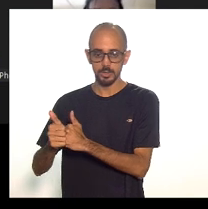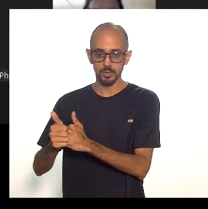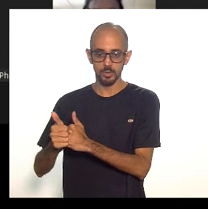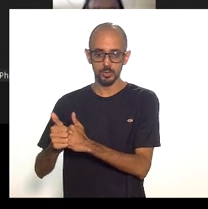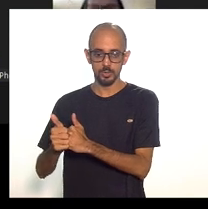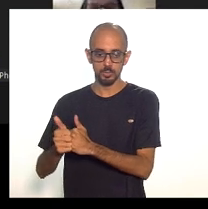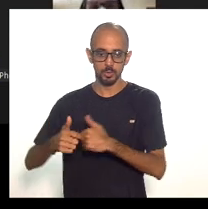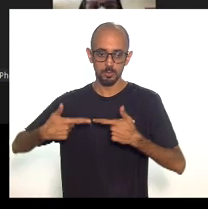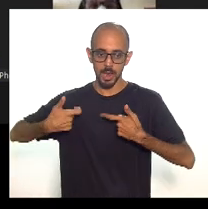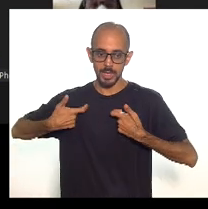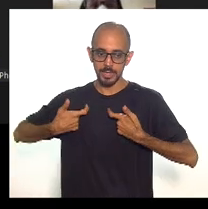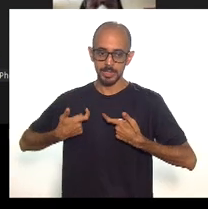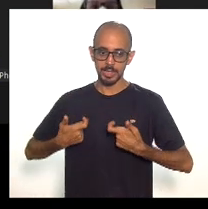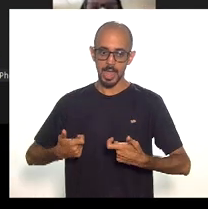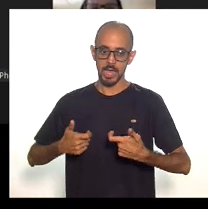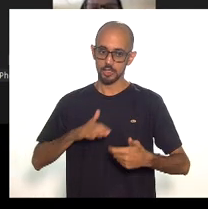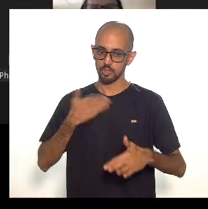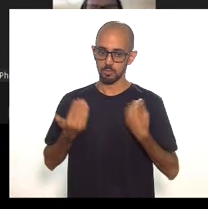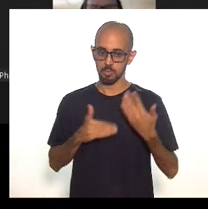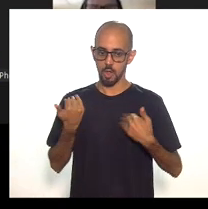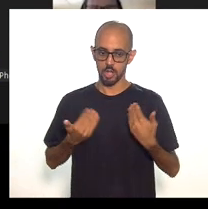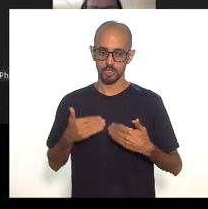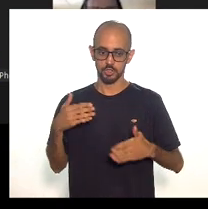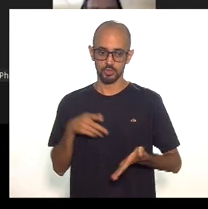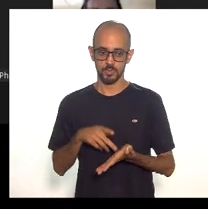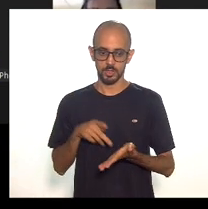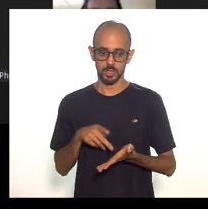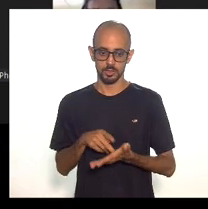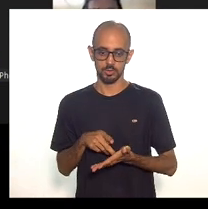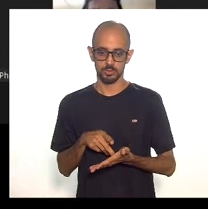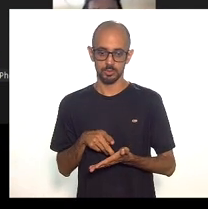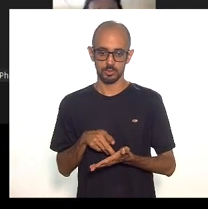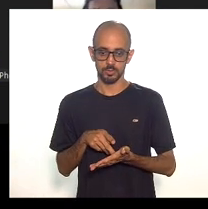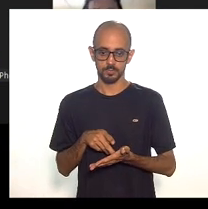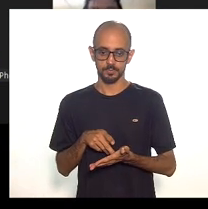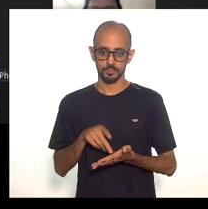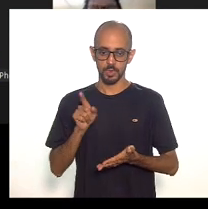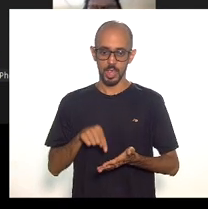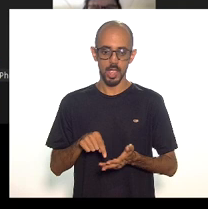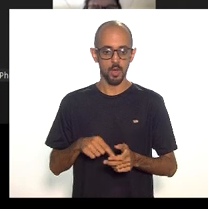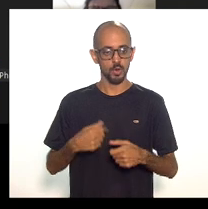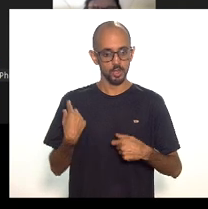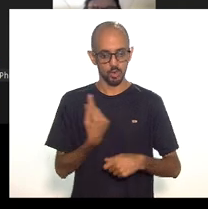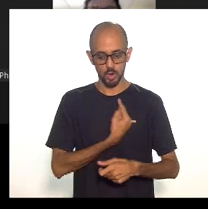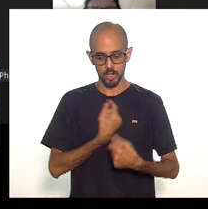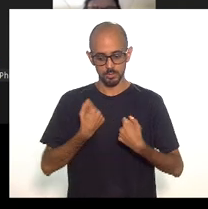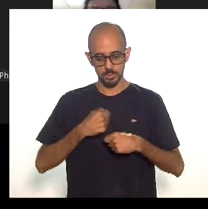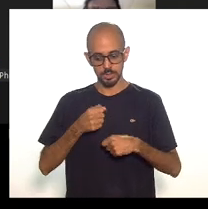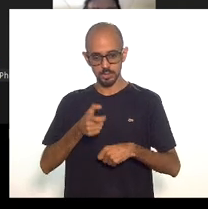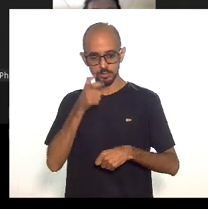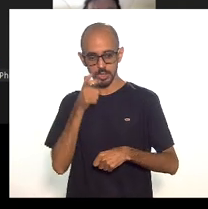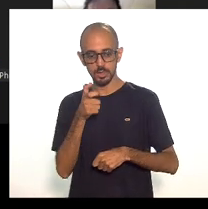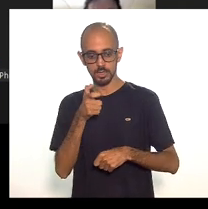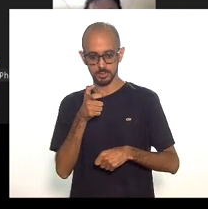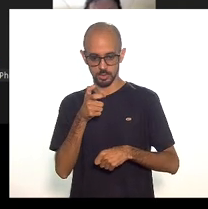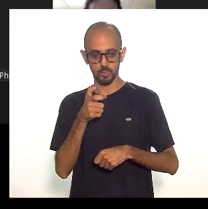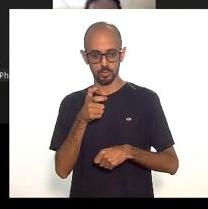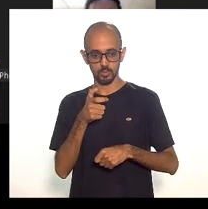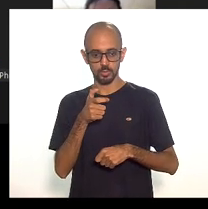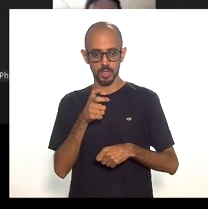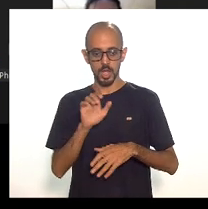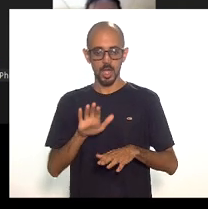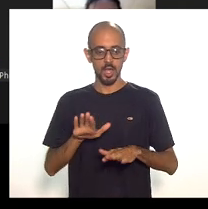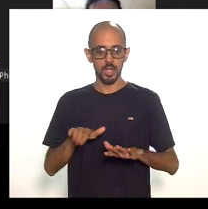para uma guerra de extermínio. É isso que nós temos que ter atenção para isso. E